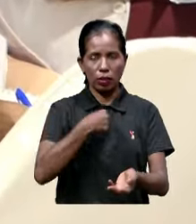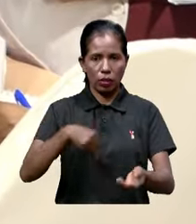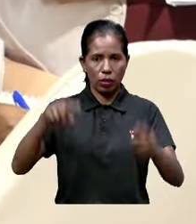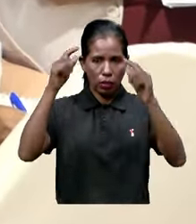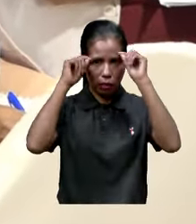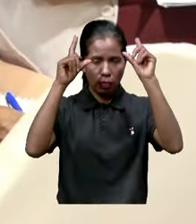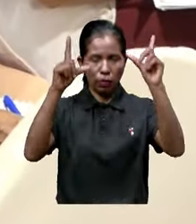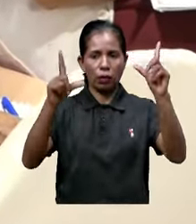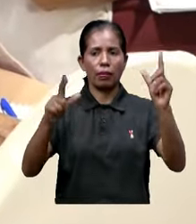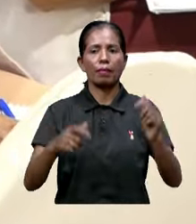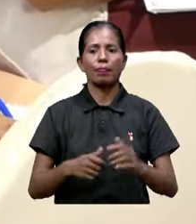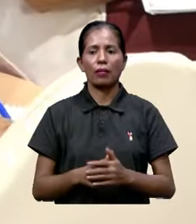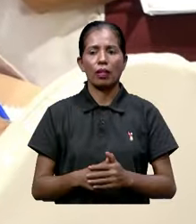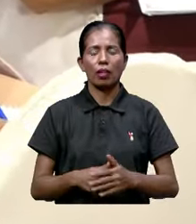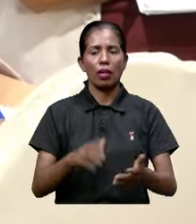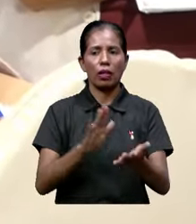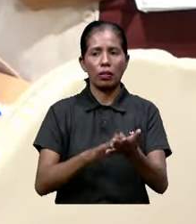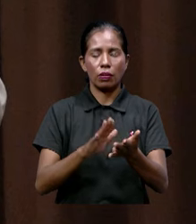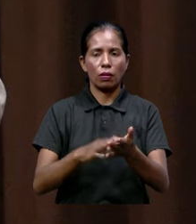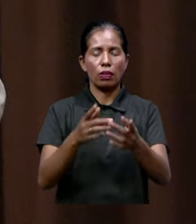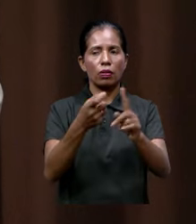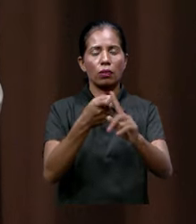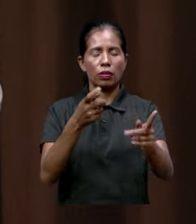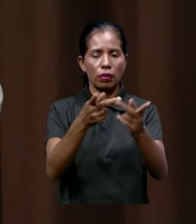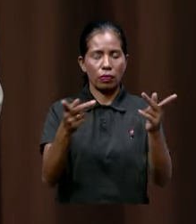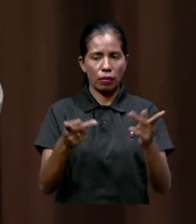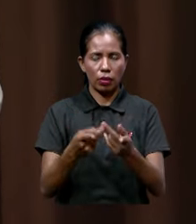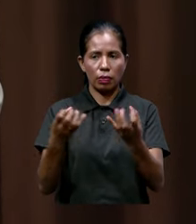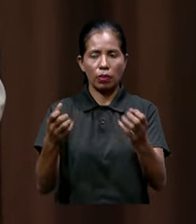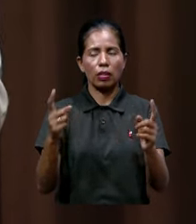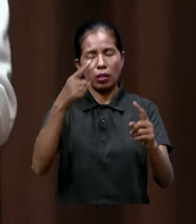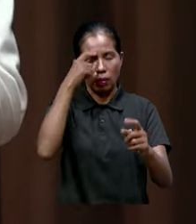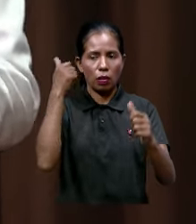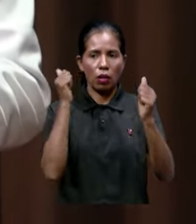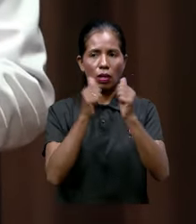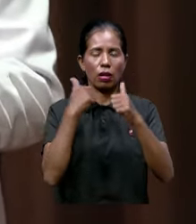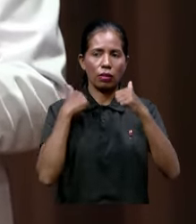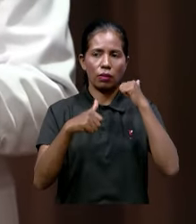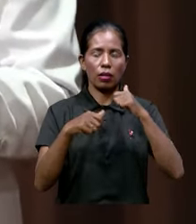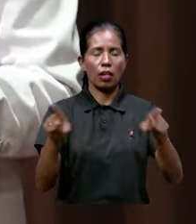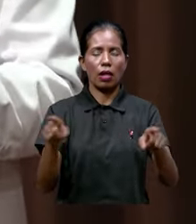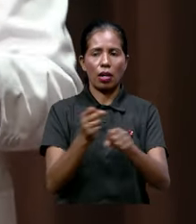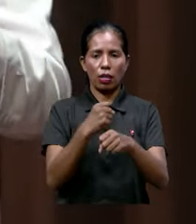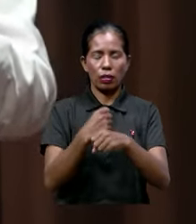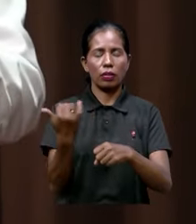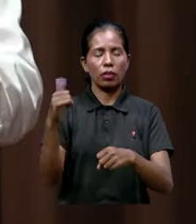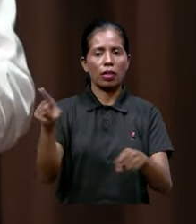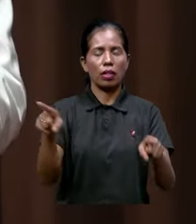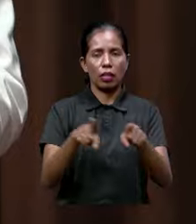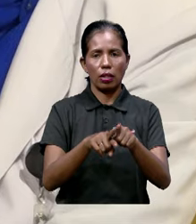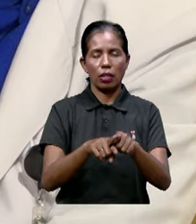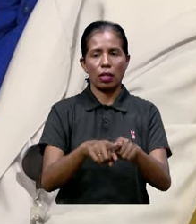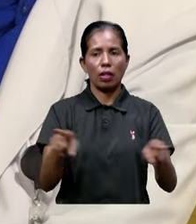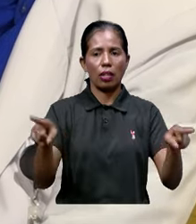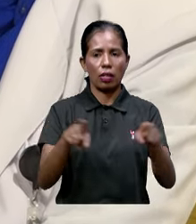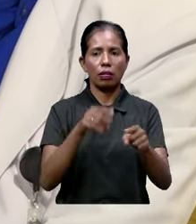BEMA que escola ou se fatem o inoe. Também a atividade da NEMA para a saída e ne resulta